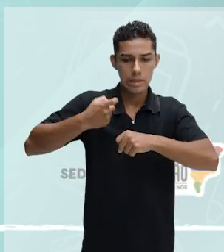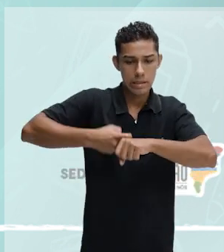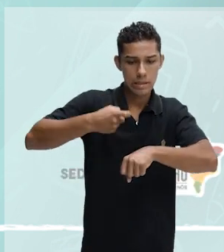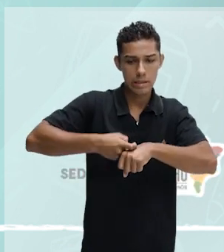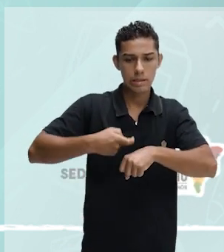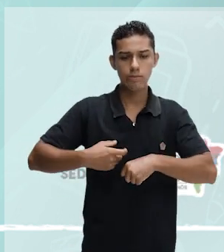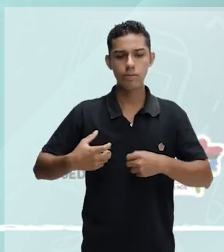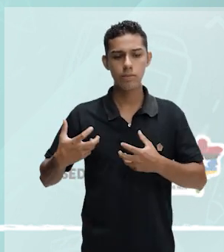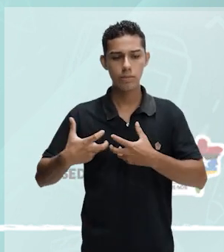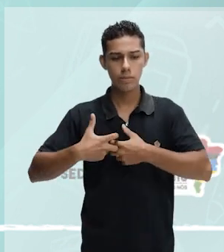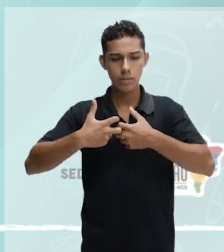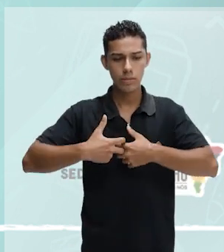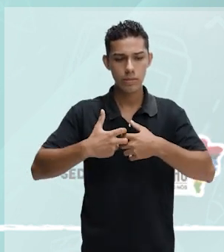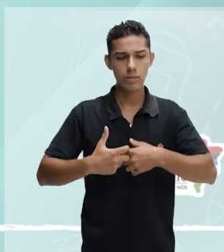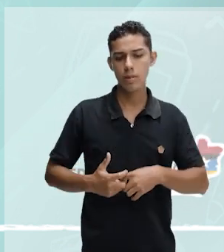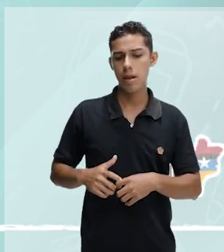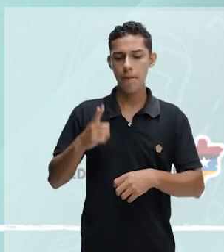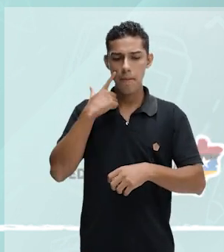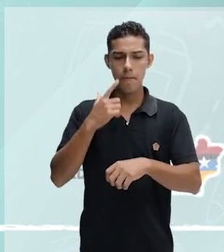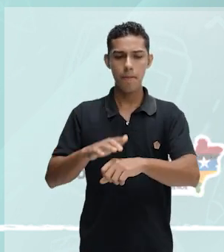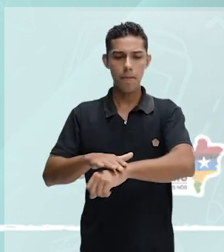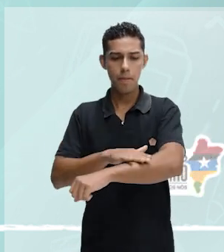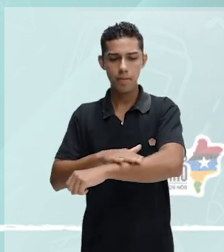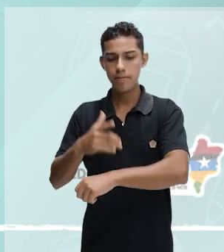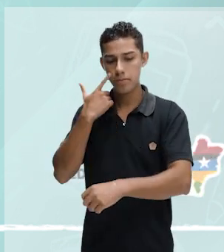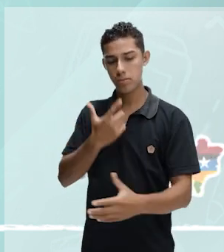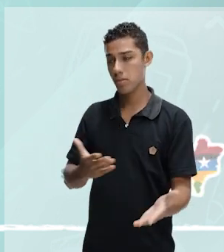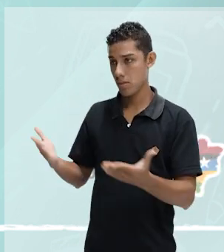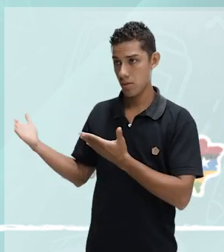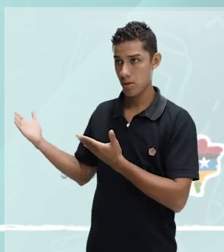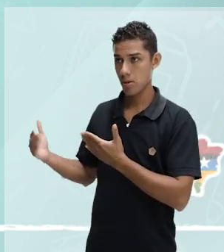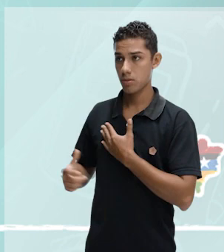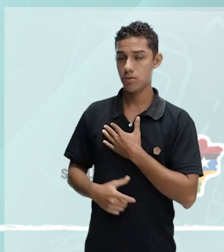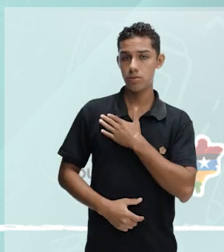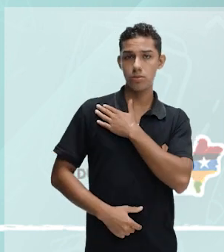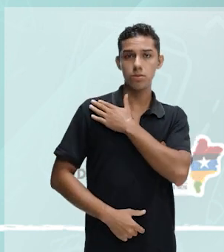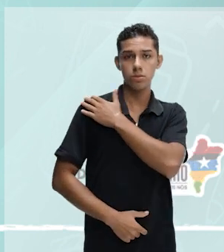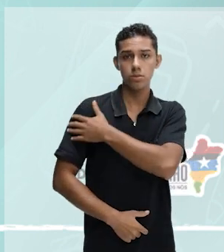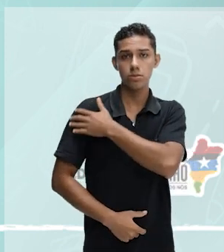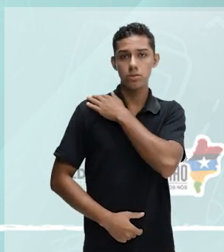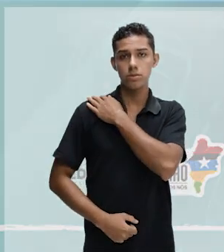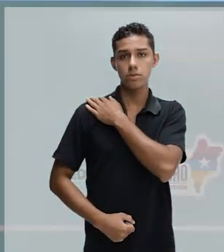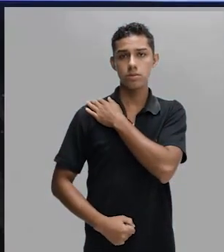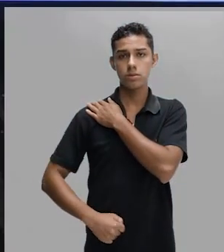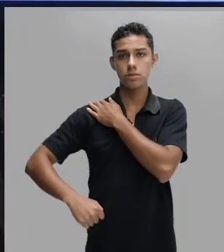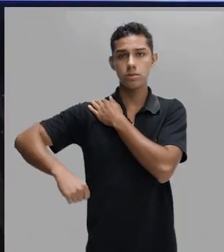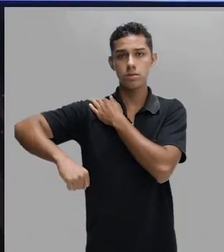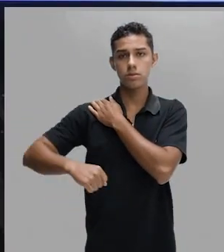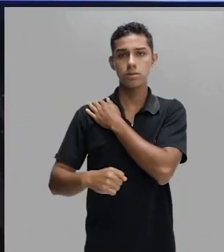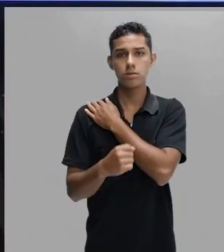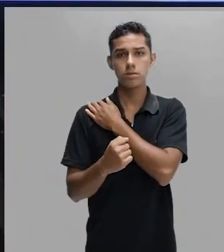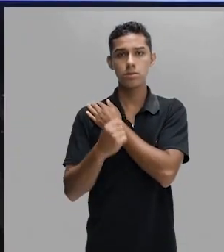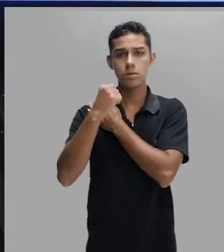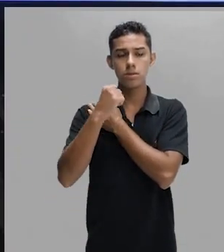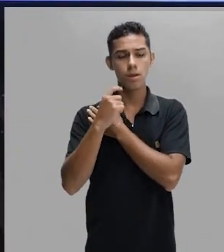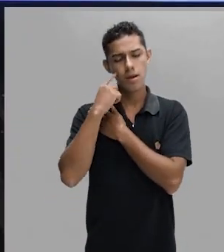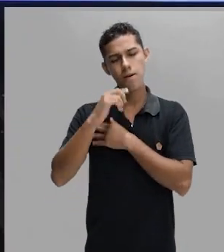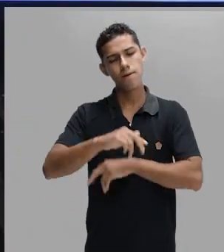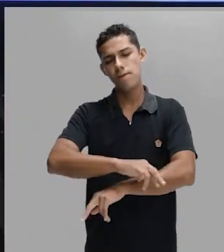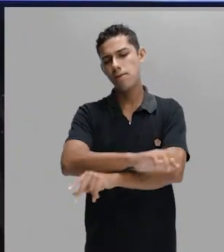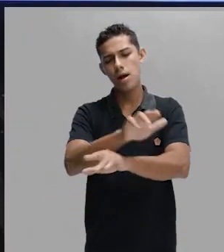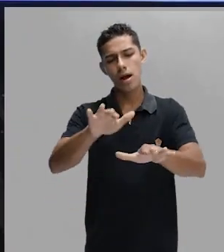entre a pele e os ossos. Exemplo está aí uma articulação do ombro. O nosso ombro é uma articulação que ela realiza